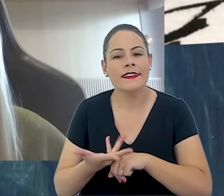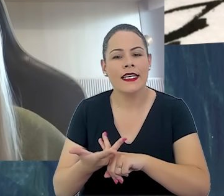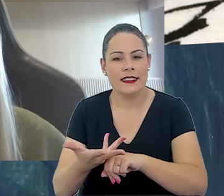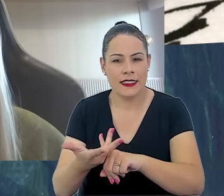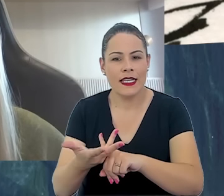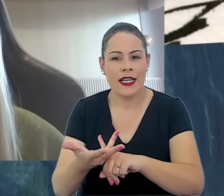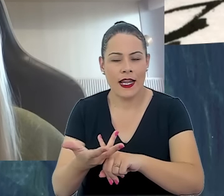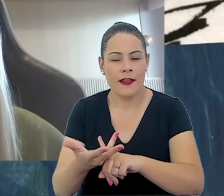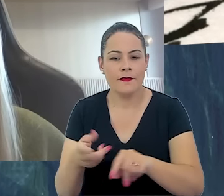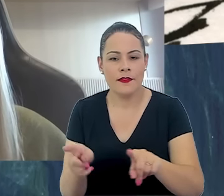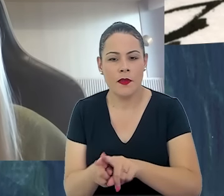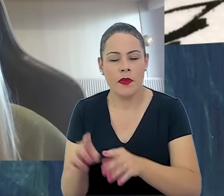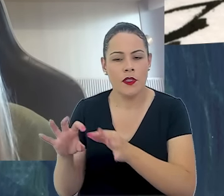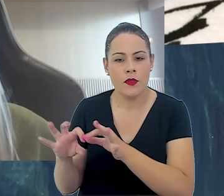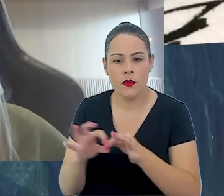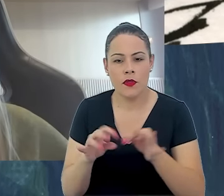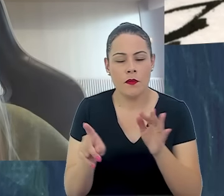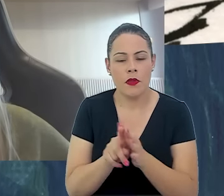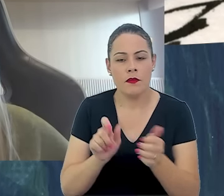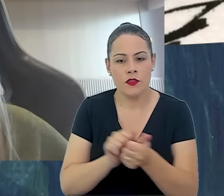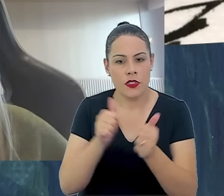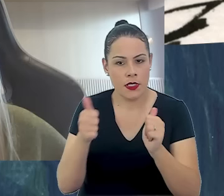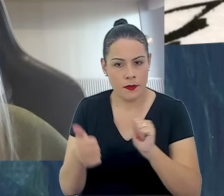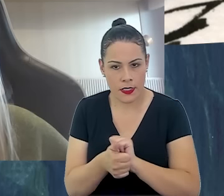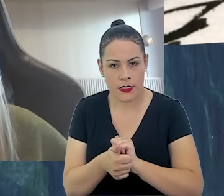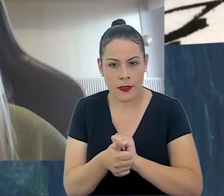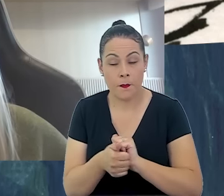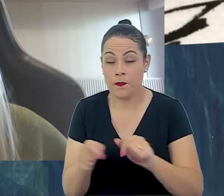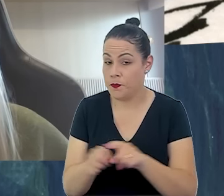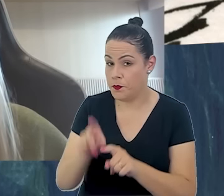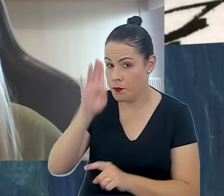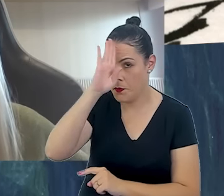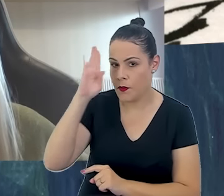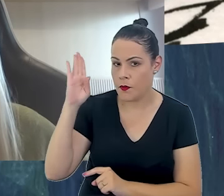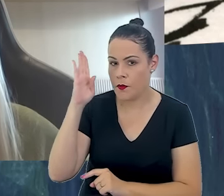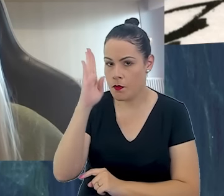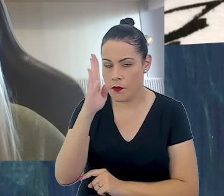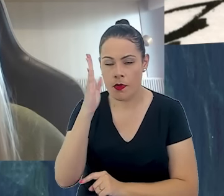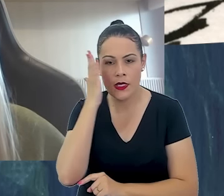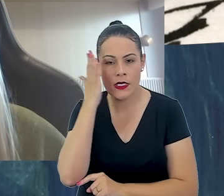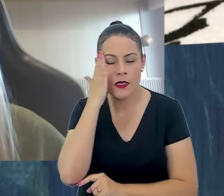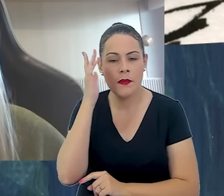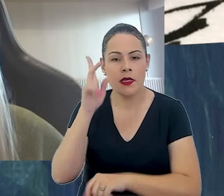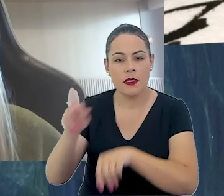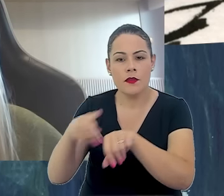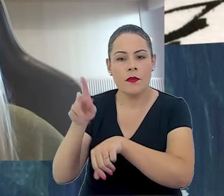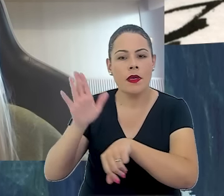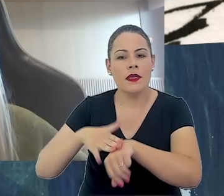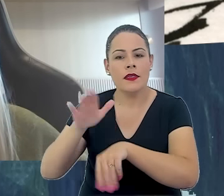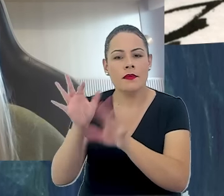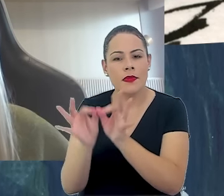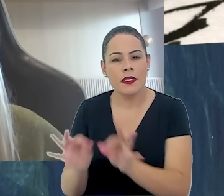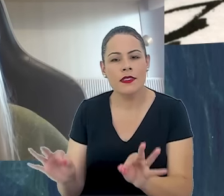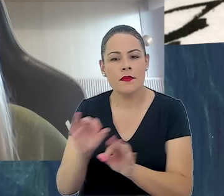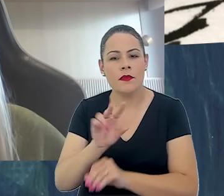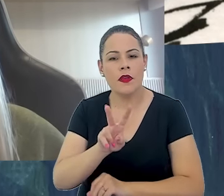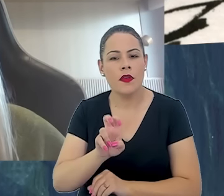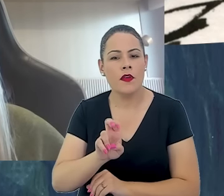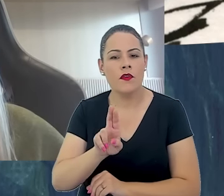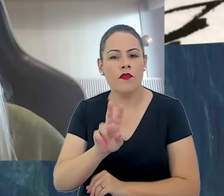acelerar os aspectos de adaptação, principalmente naqueles países mais